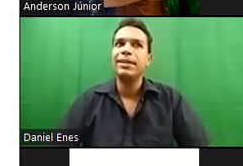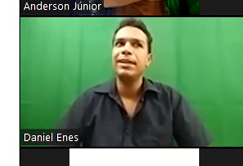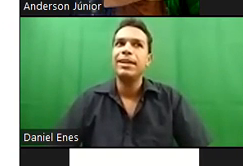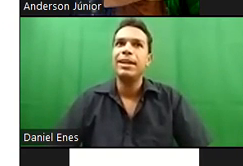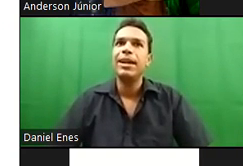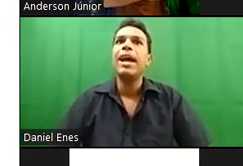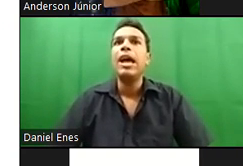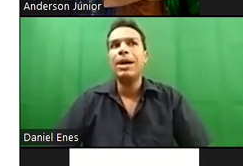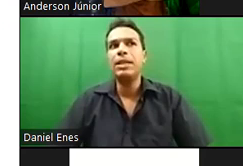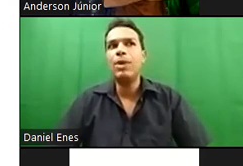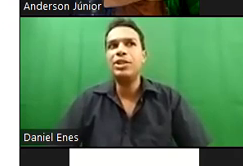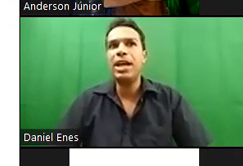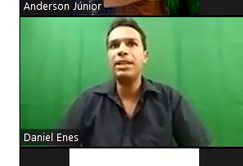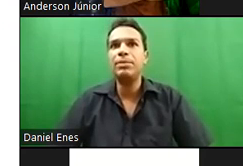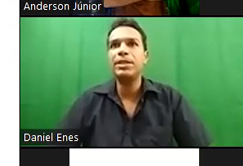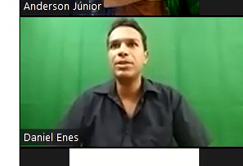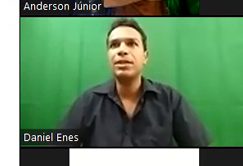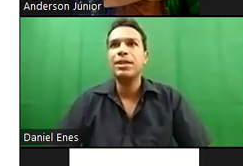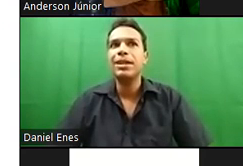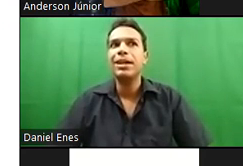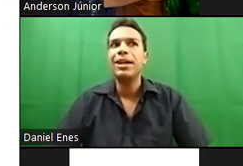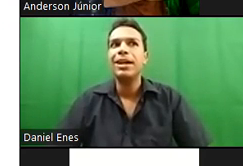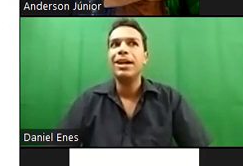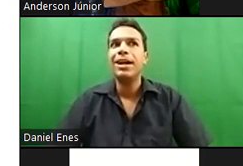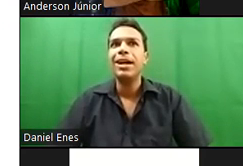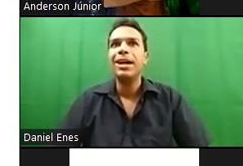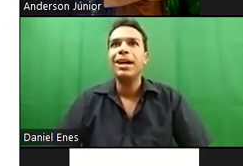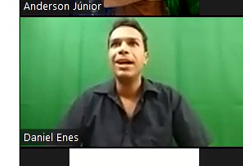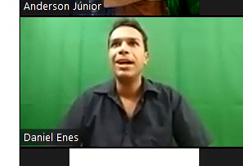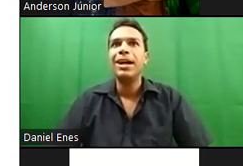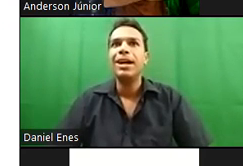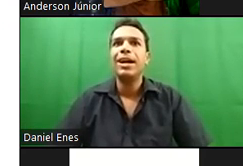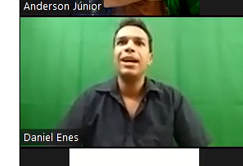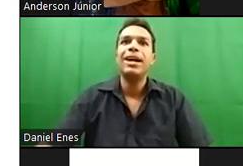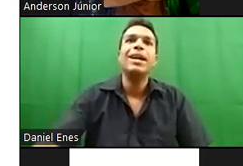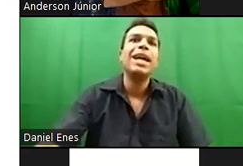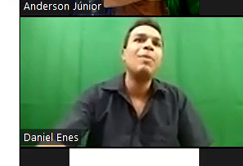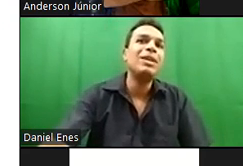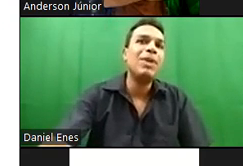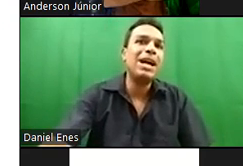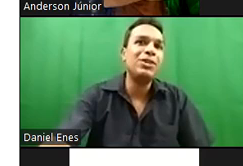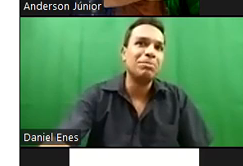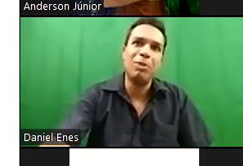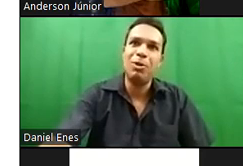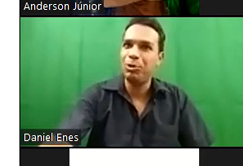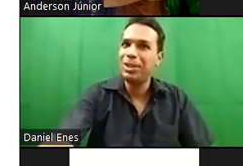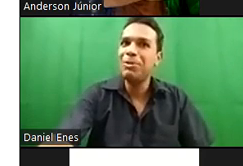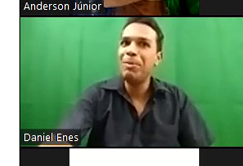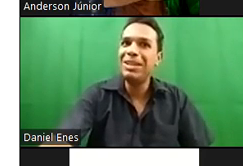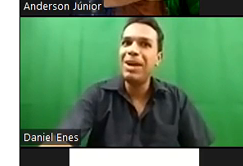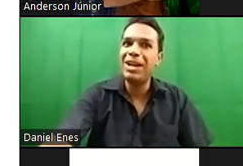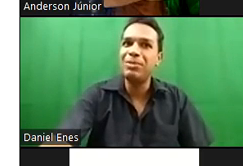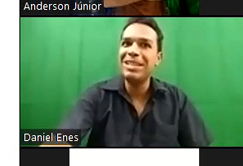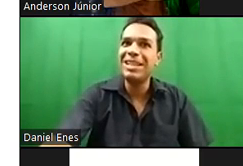uma linguagem. É uma linguagem, não é Libras. Libras é uma linguagem. É uma linguagem? Bom, toda língua é